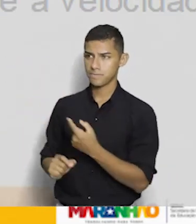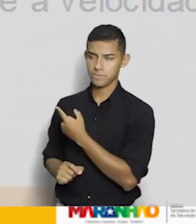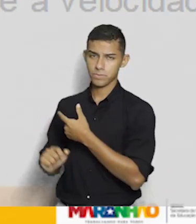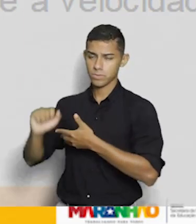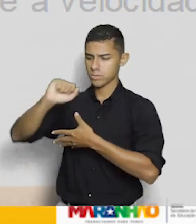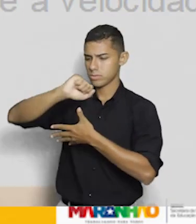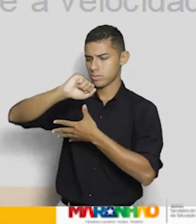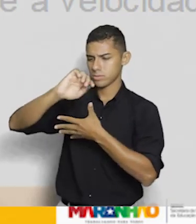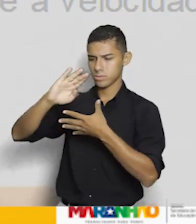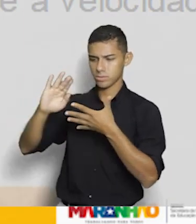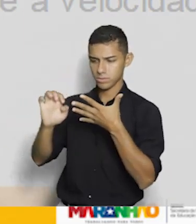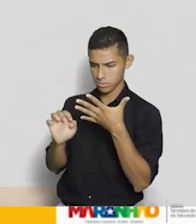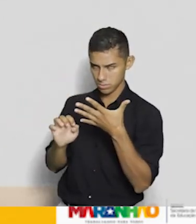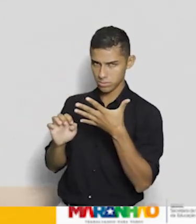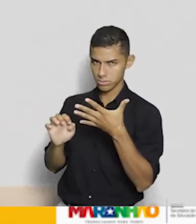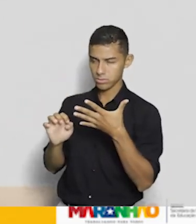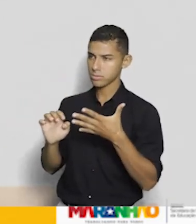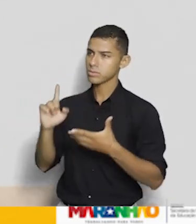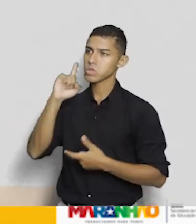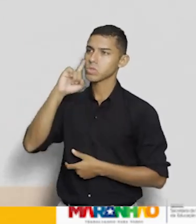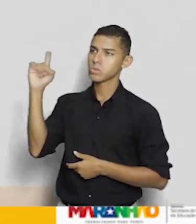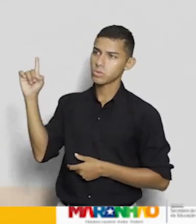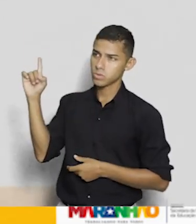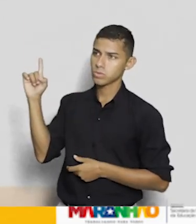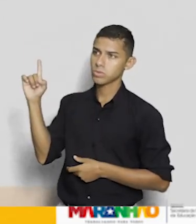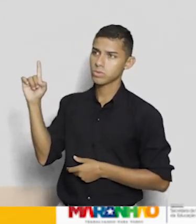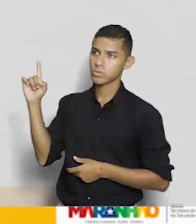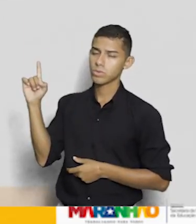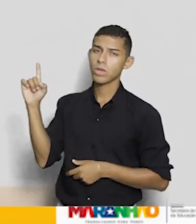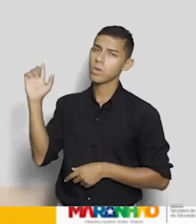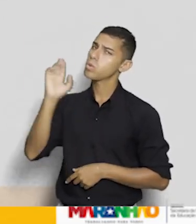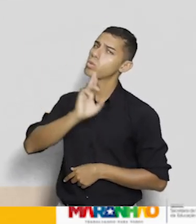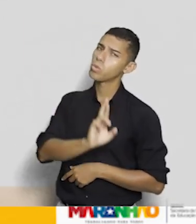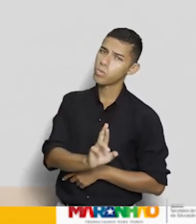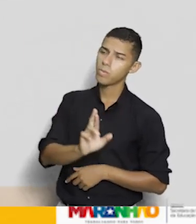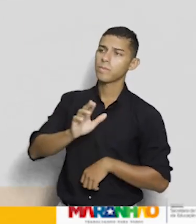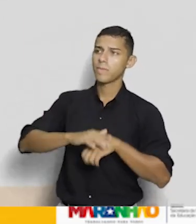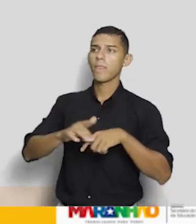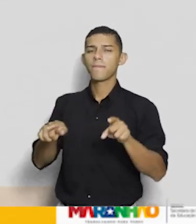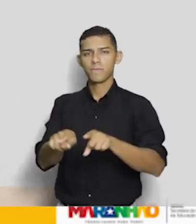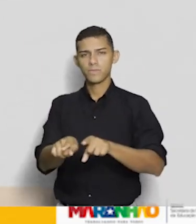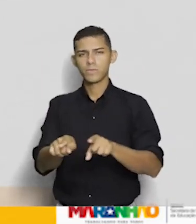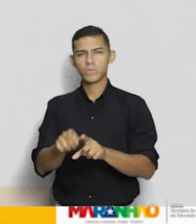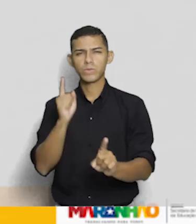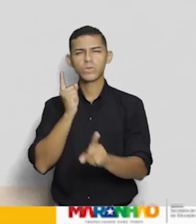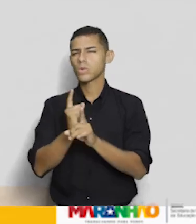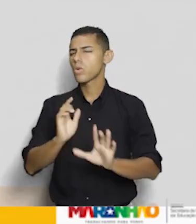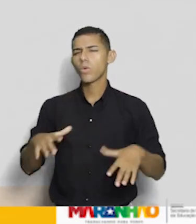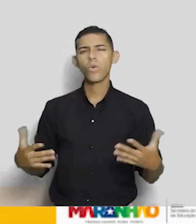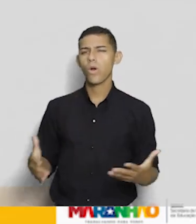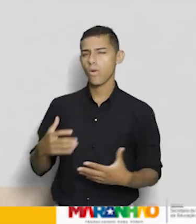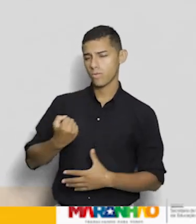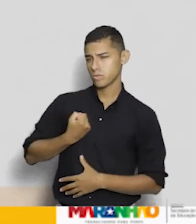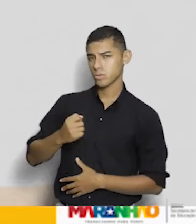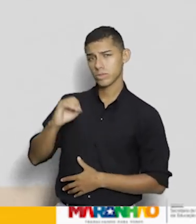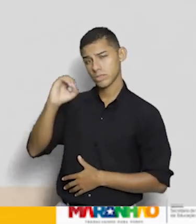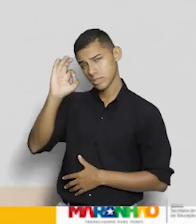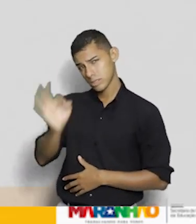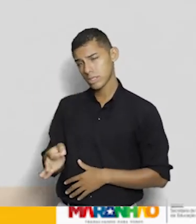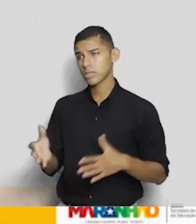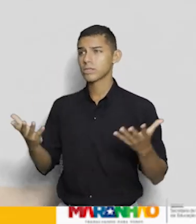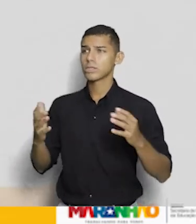as alternativas certo e vamos fazer a resolução e Vamos definir qual o valor correto